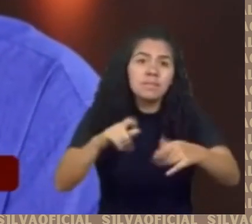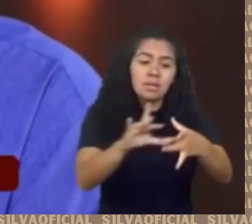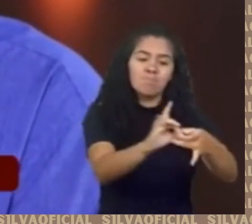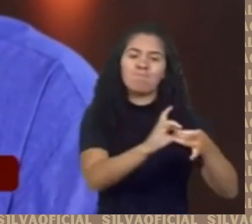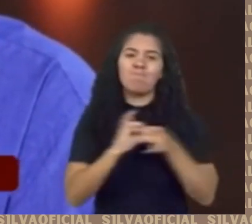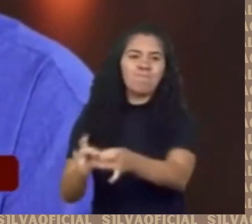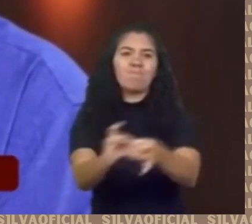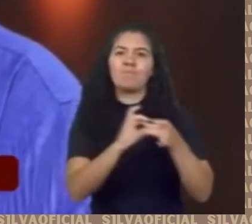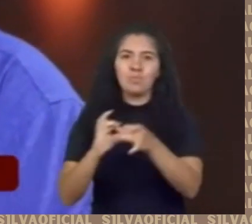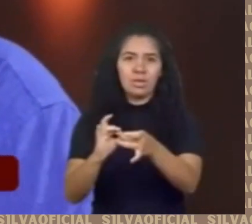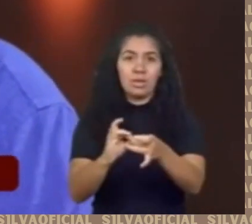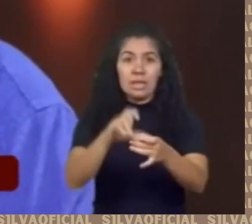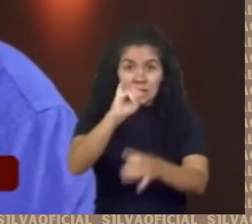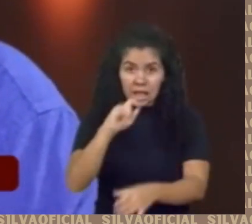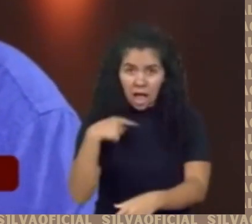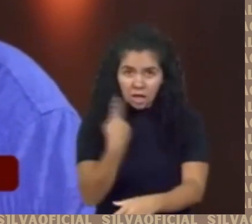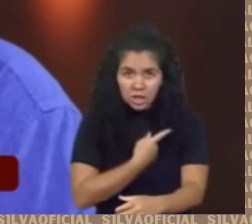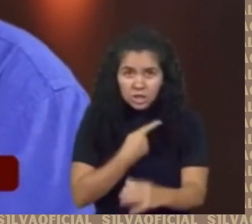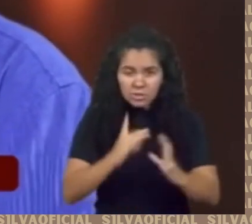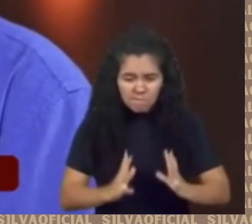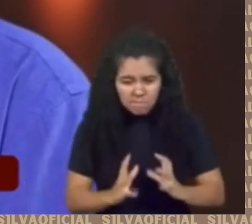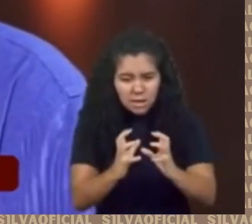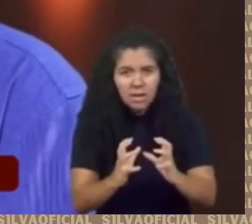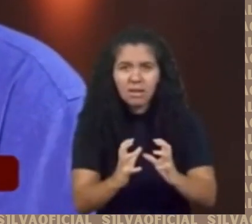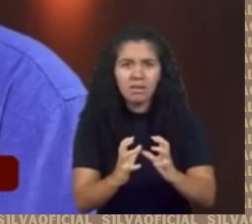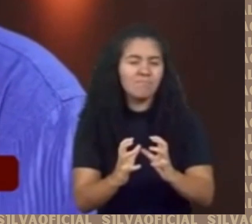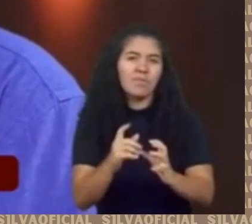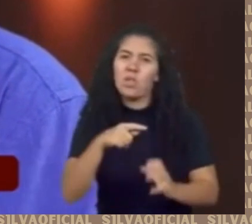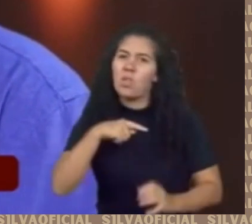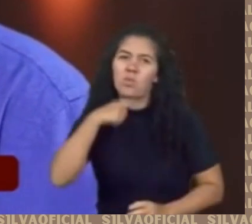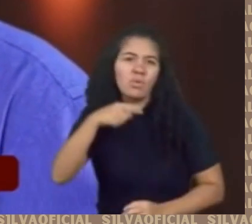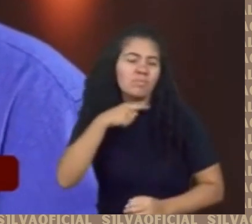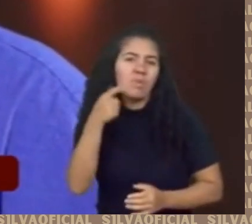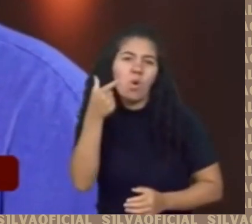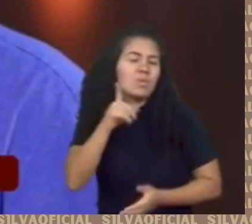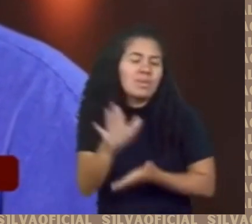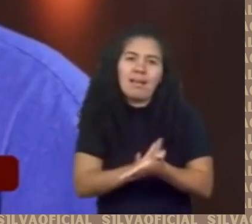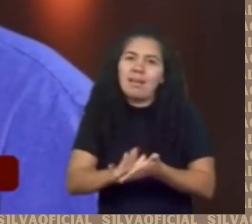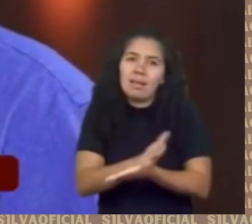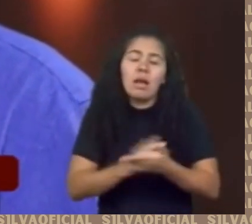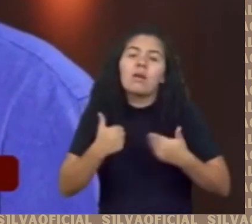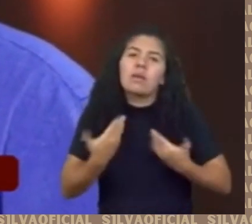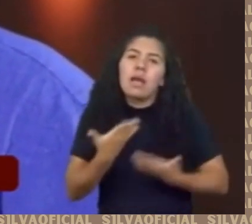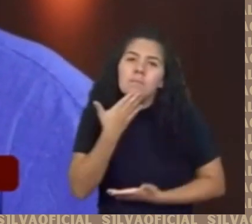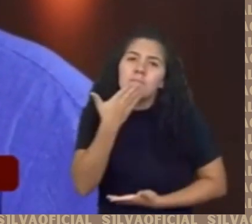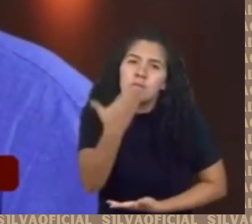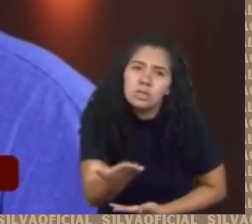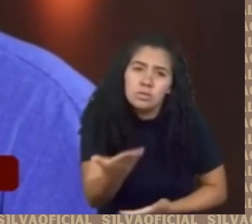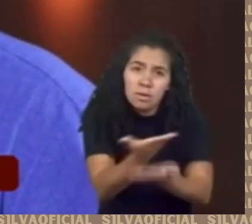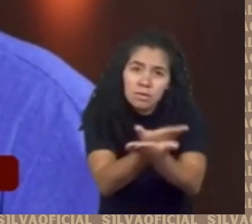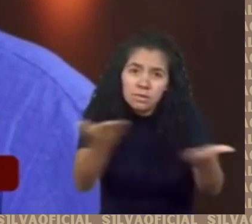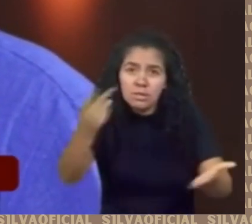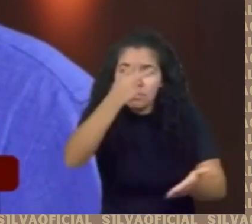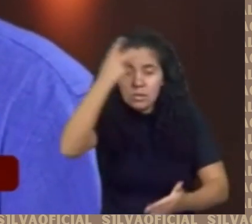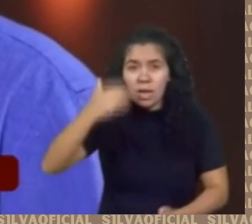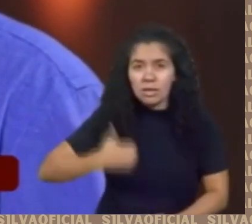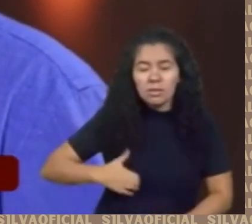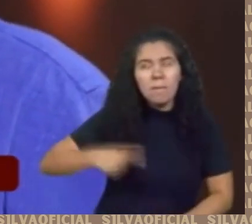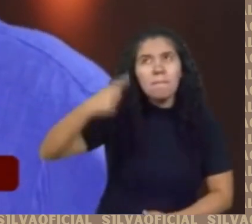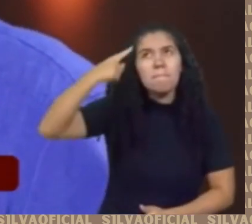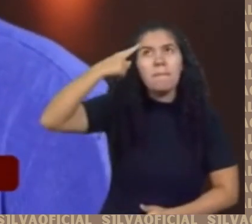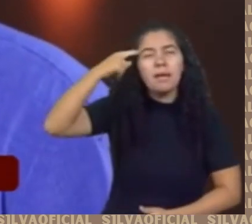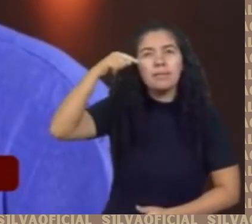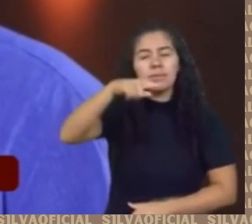gente briga a gente não V lugar nenhum eu só queria pedir pro povo argentino na hora de votar Pens na Argentina é